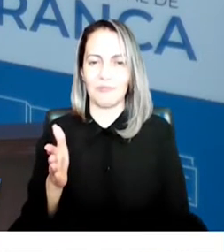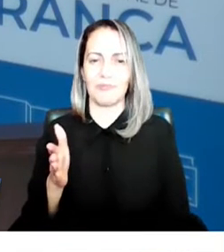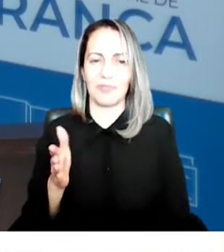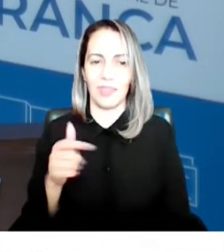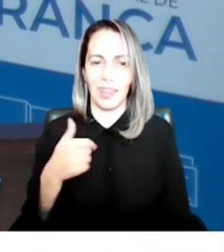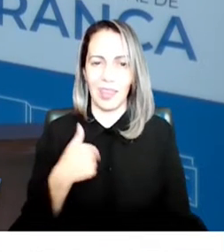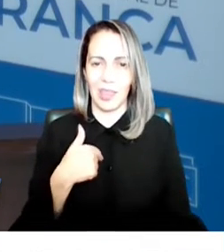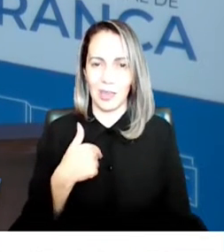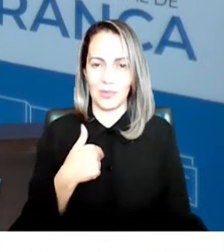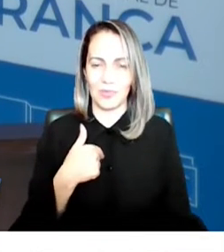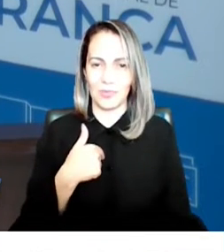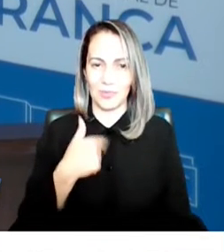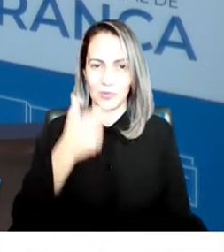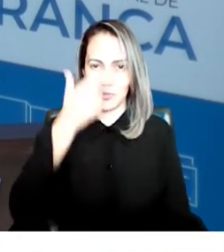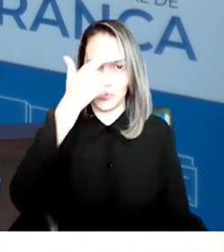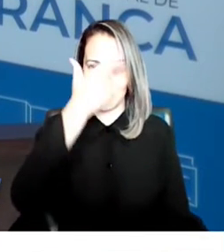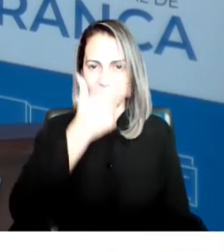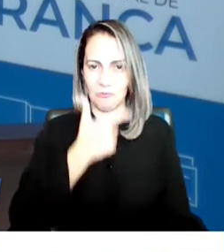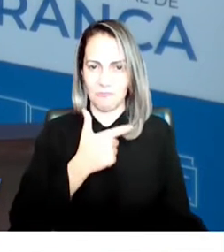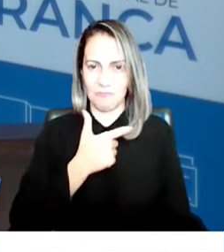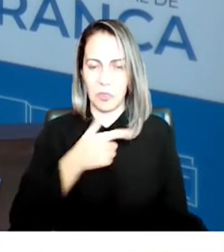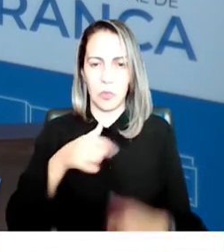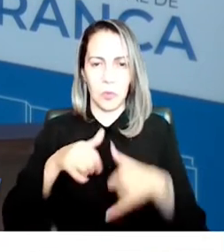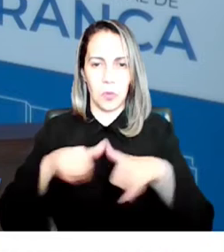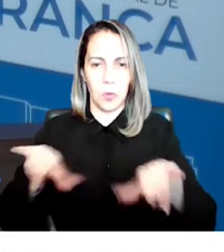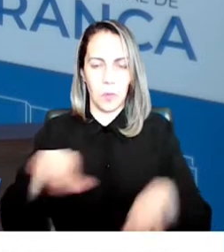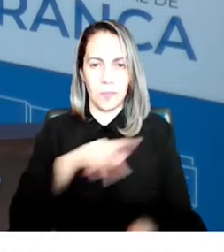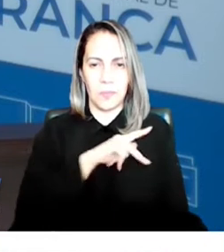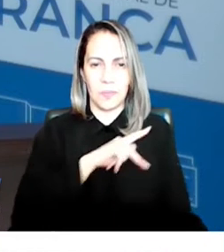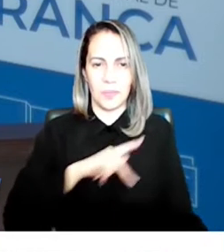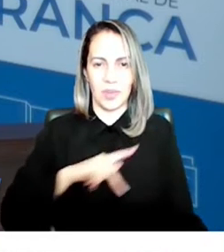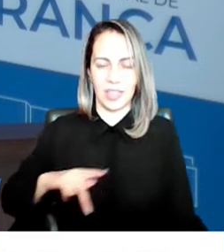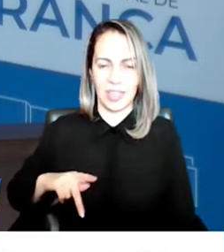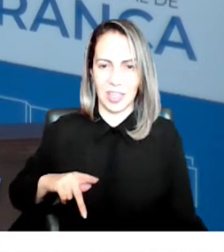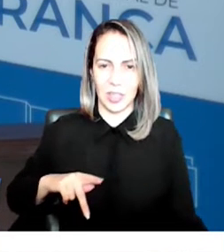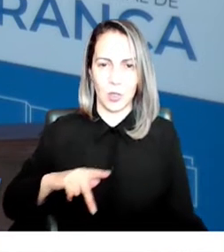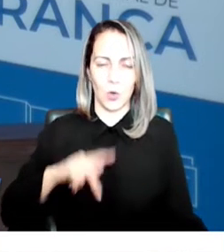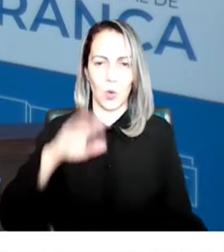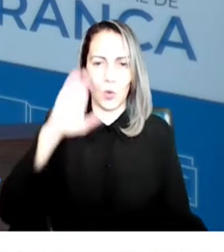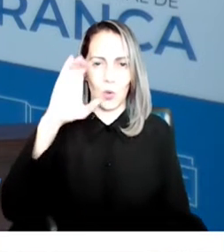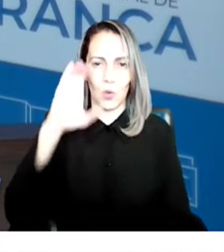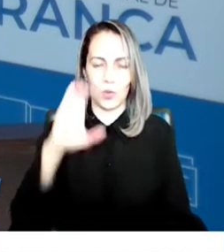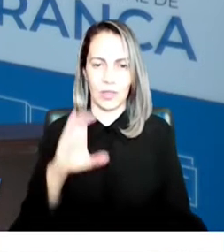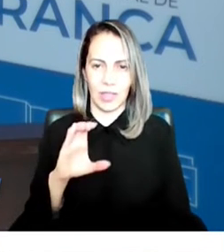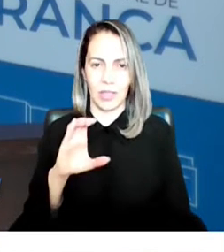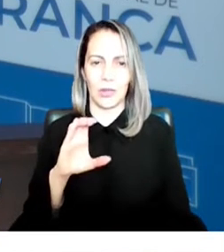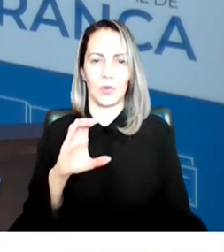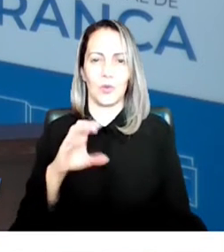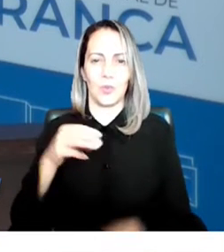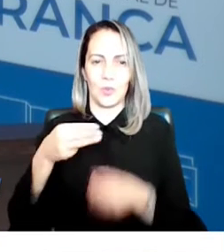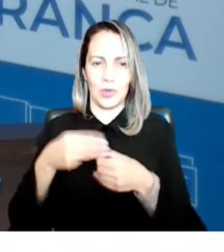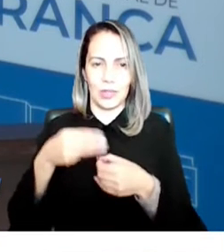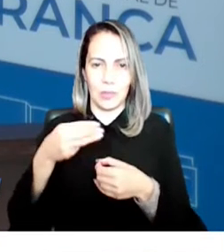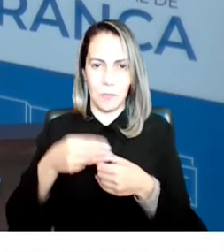Estou presidente do Conselho Municipal da Condição Feminina, daqui de Franca, atualmente.